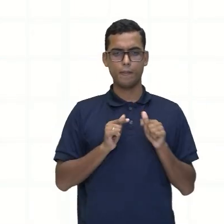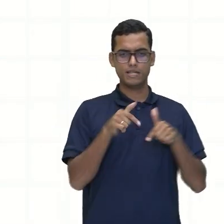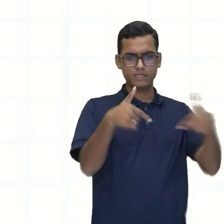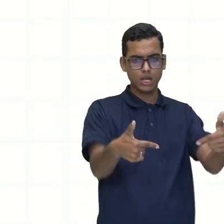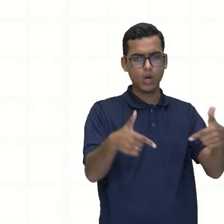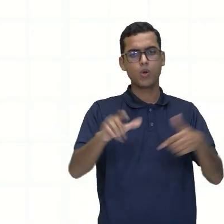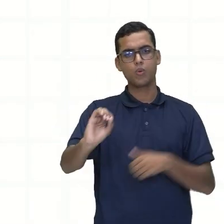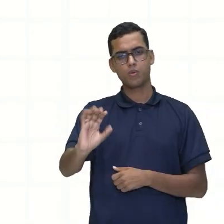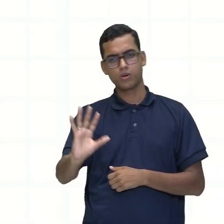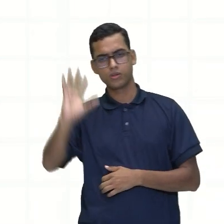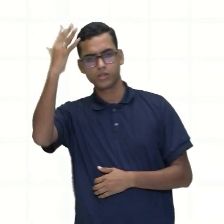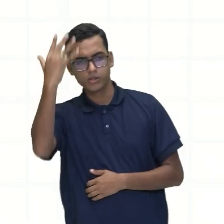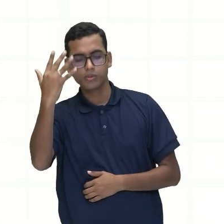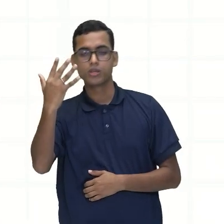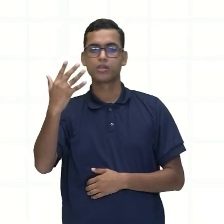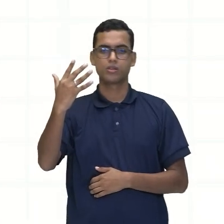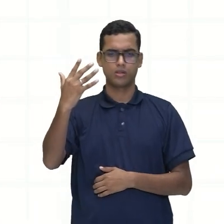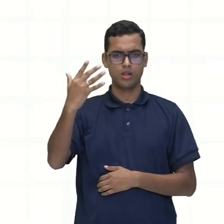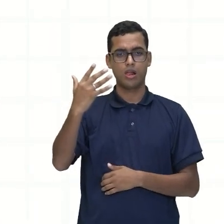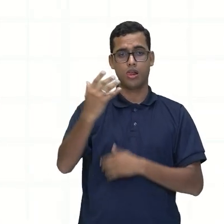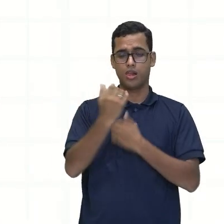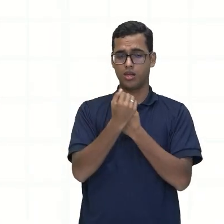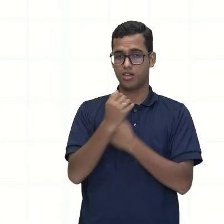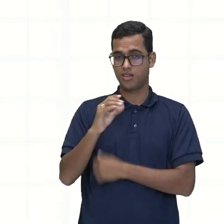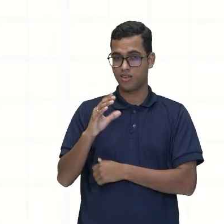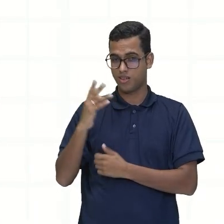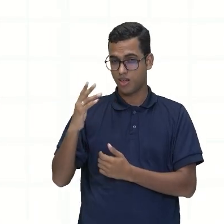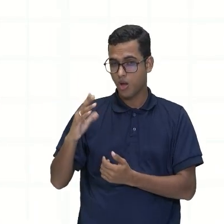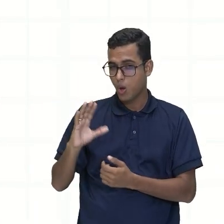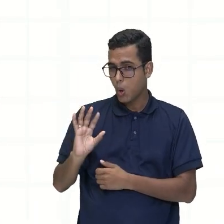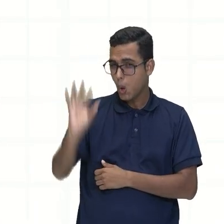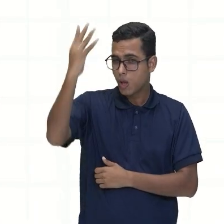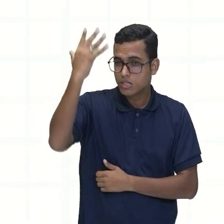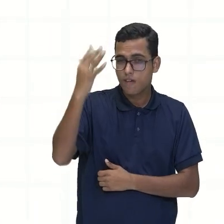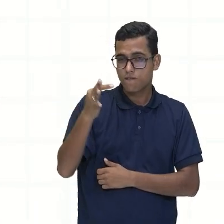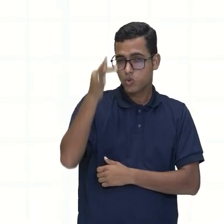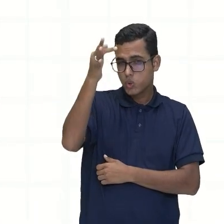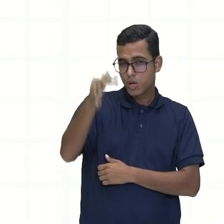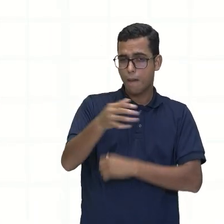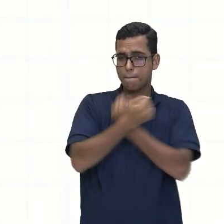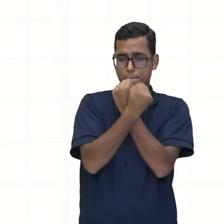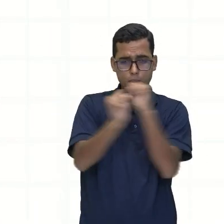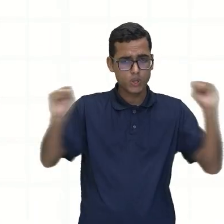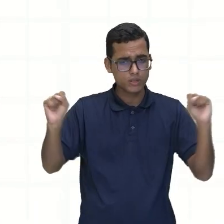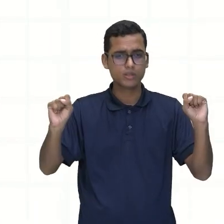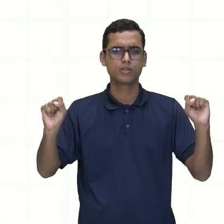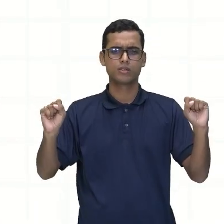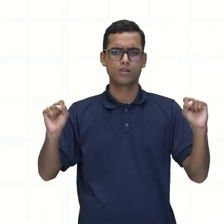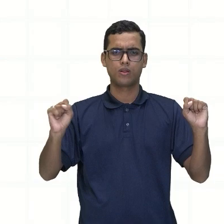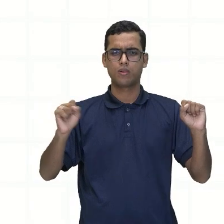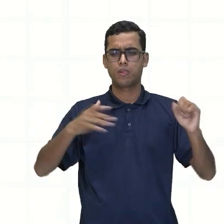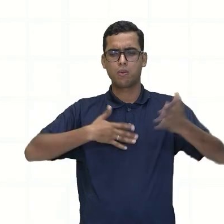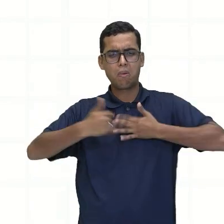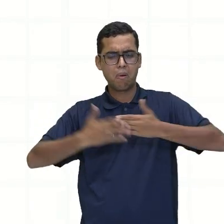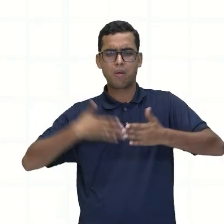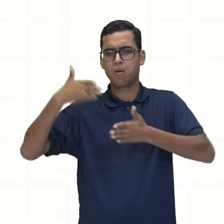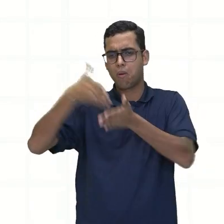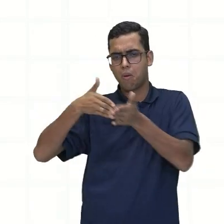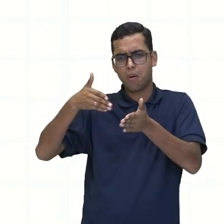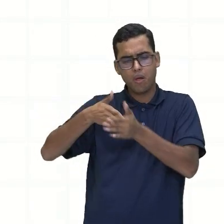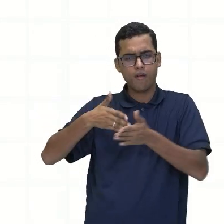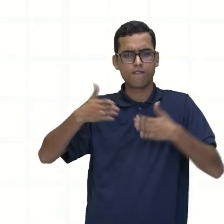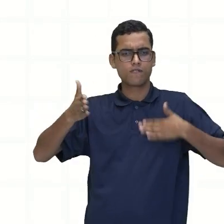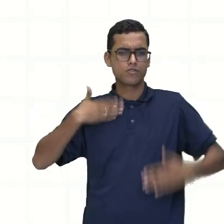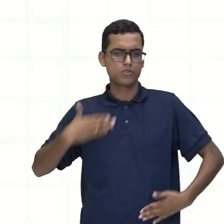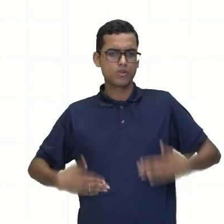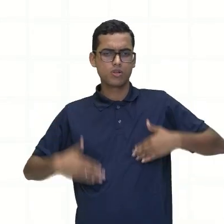de acontecer, então não vai acontecer, can't or cannot, né? Seja por limitações físicas, lógicas ou